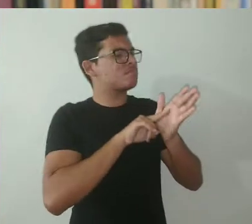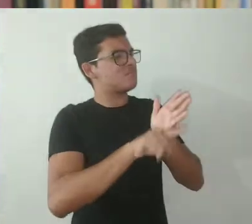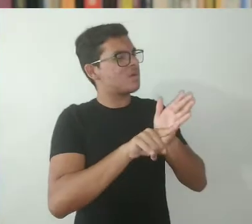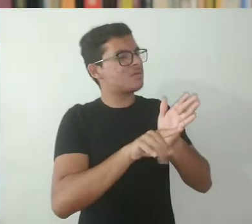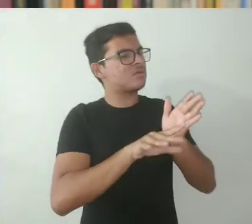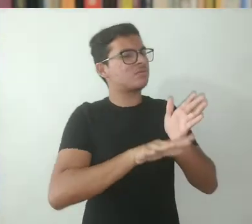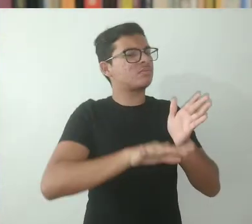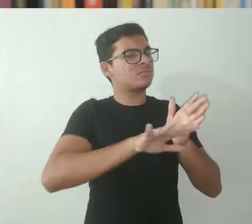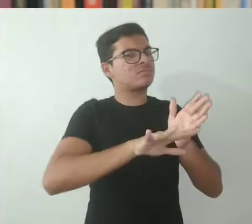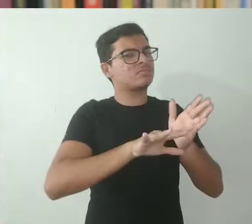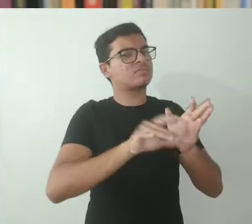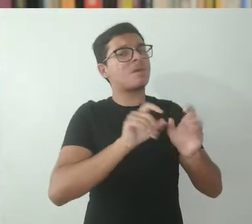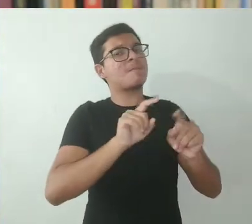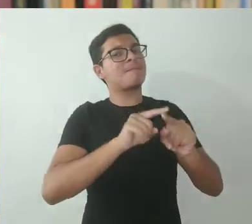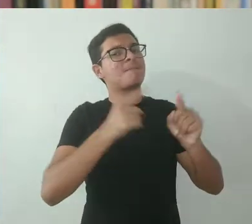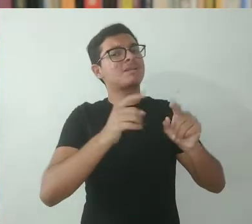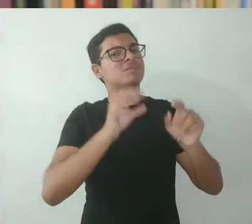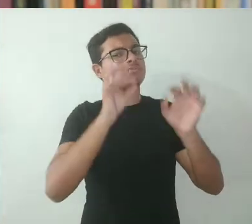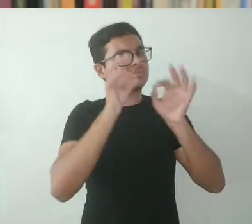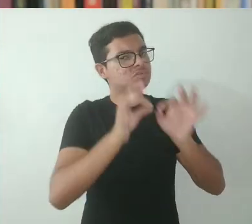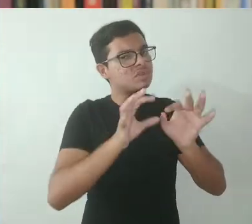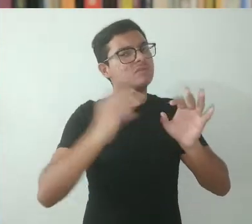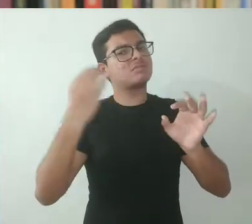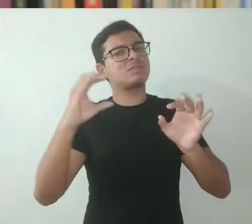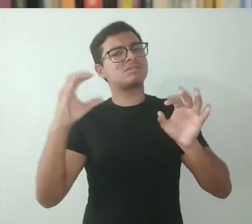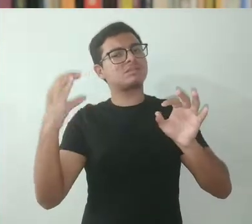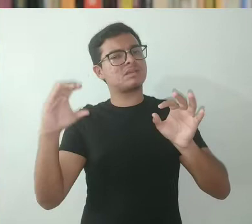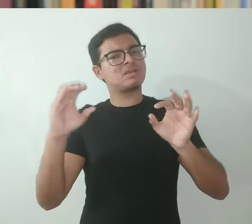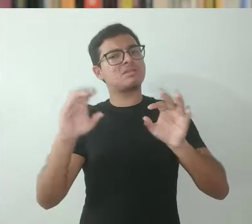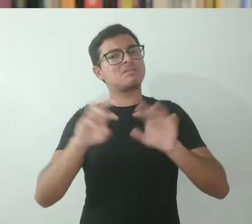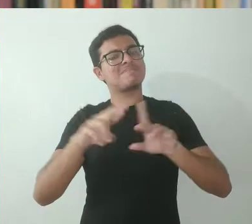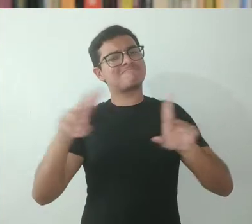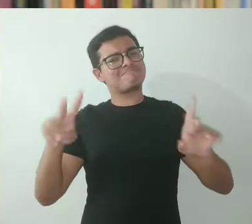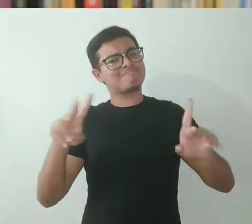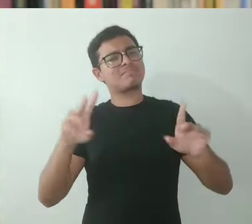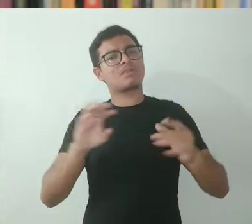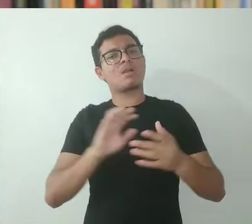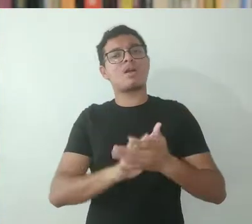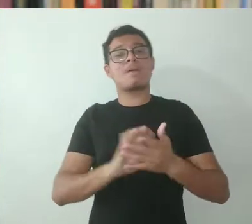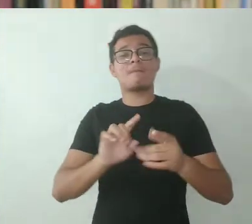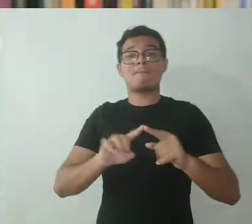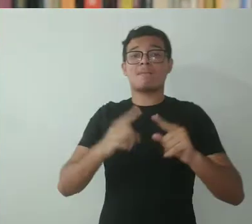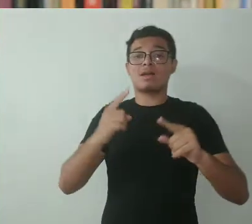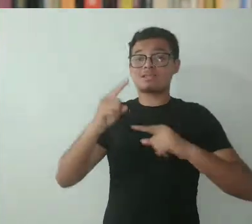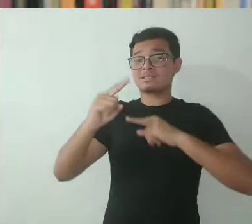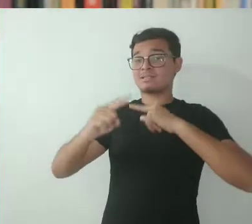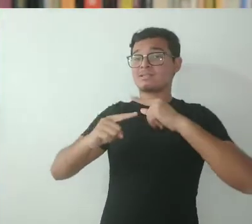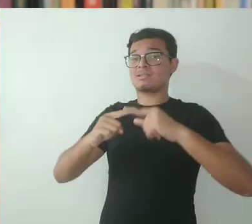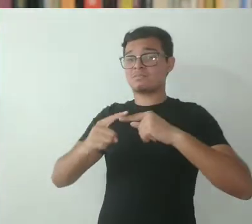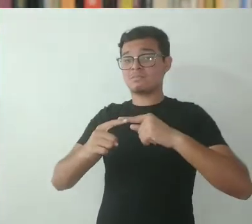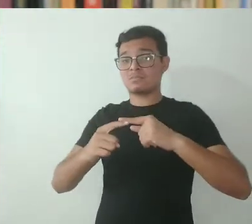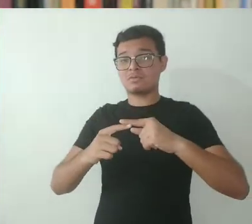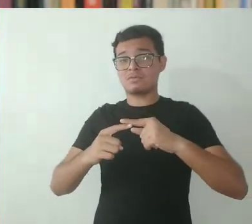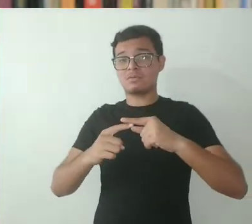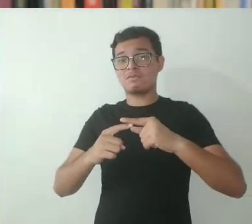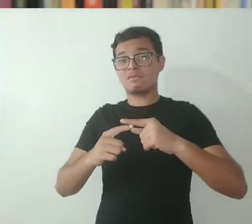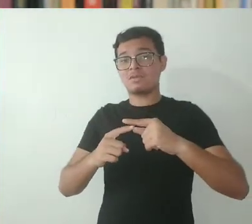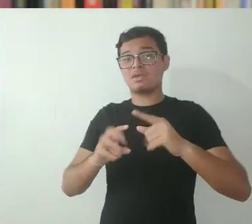necessariamente para a ciência. E a partir da Revolução Industrial, então se viu uma necessidade